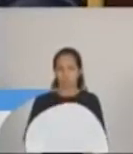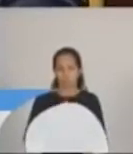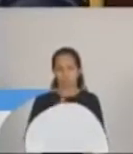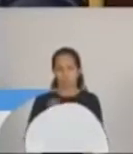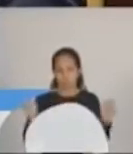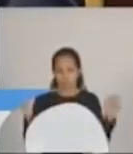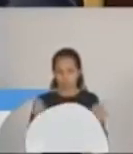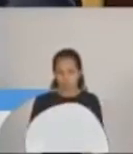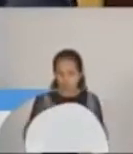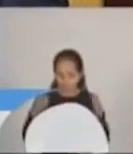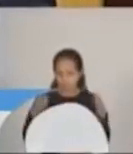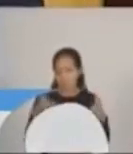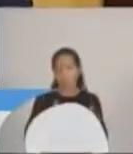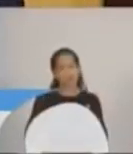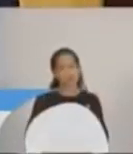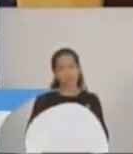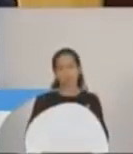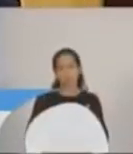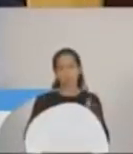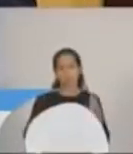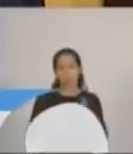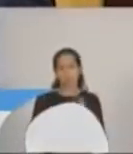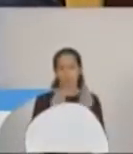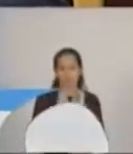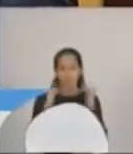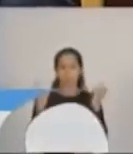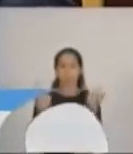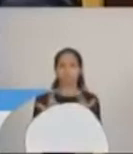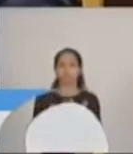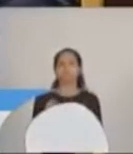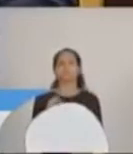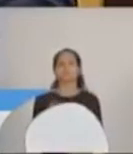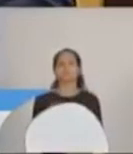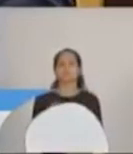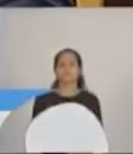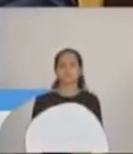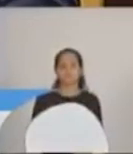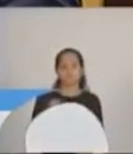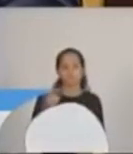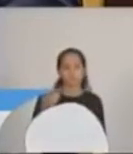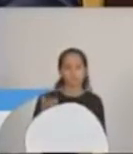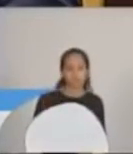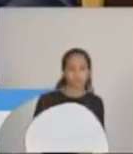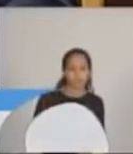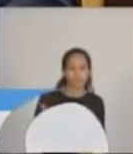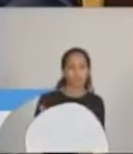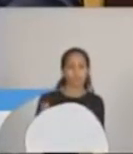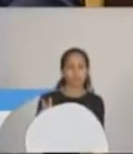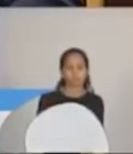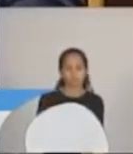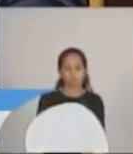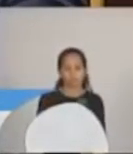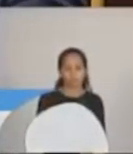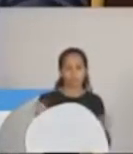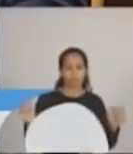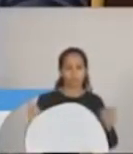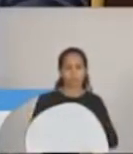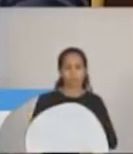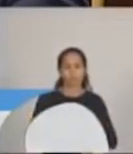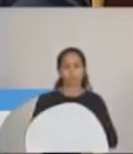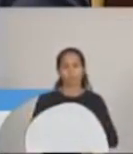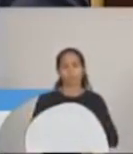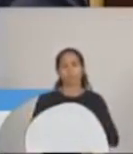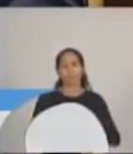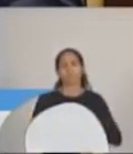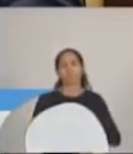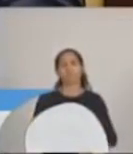competência exclusiva da Assembleia Legislativa, além de zelar pela preservação de sua competência legislativa